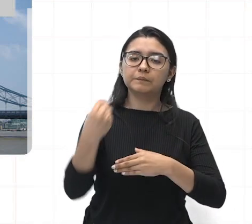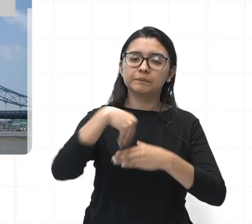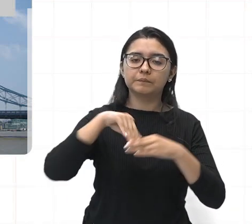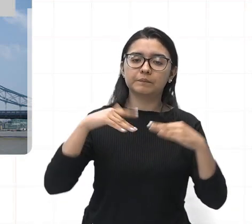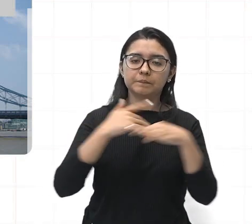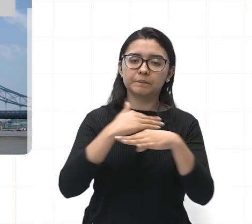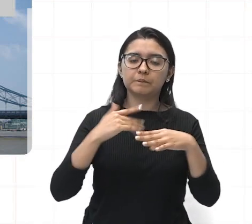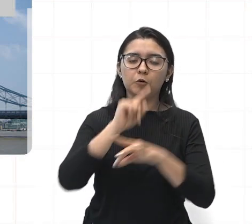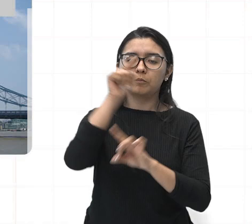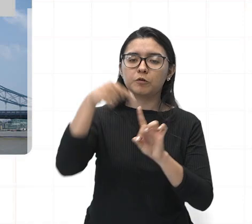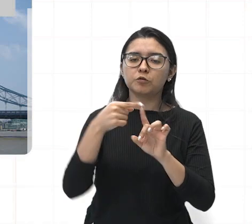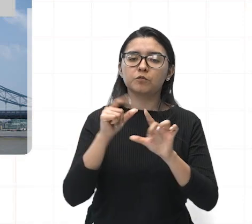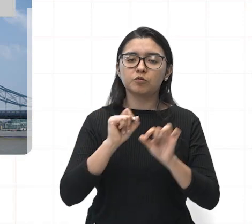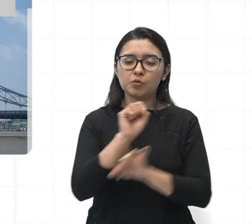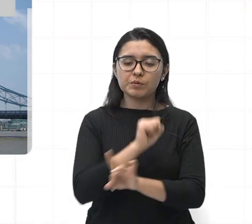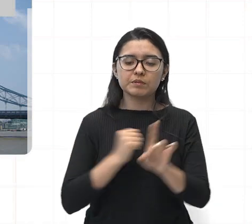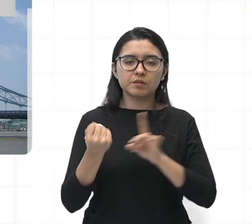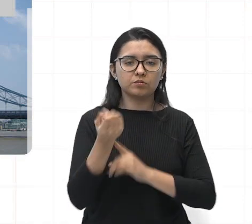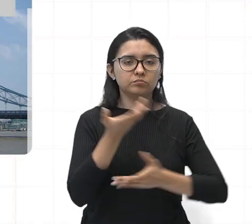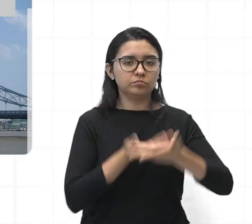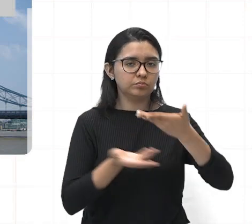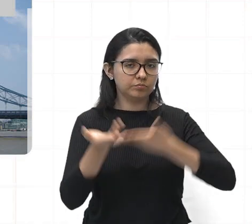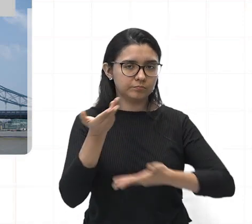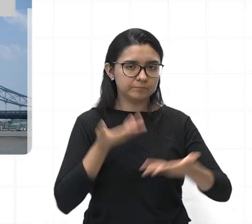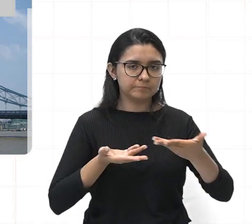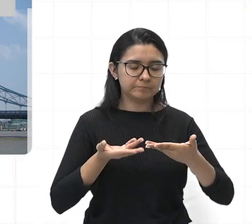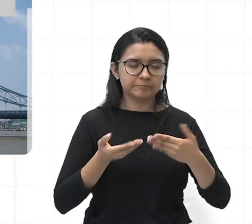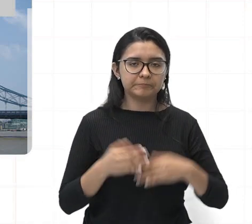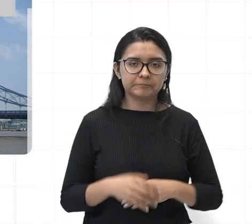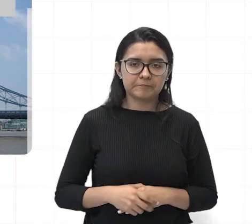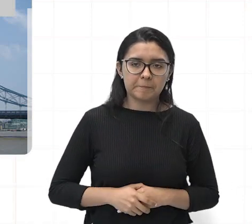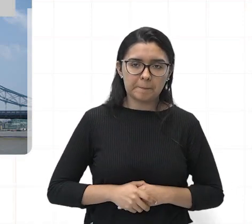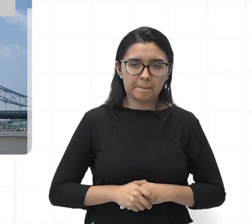uma função social, né? Que aí vem